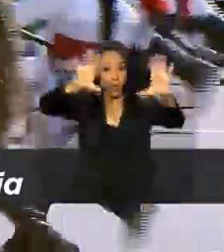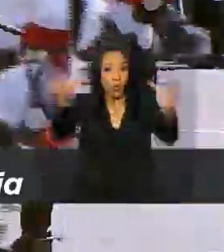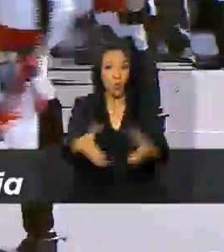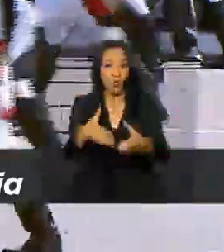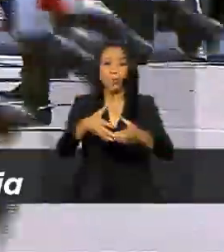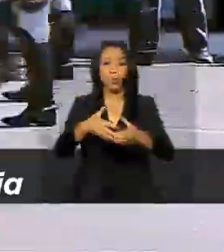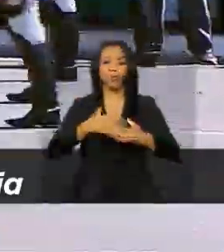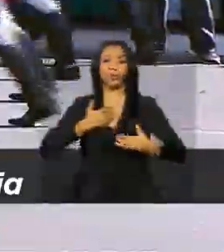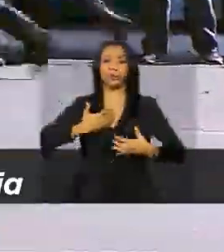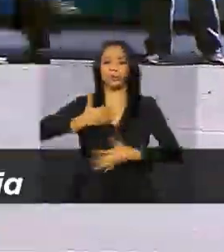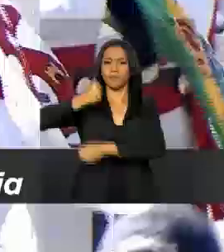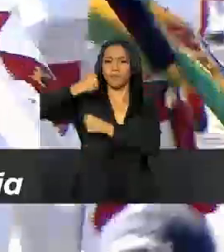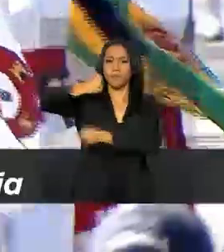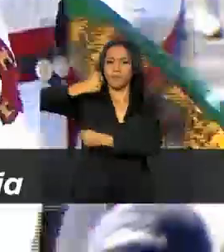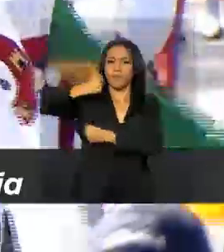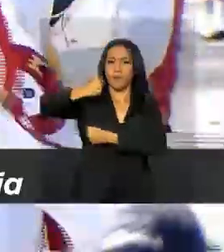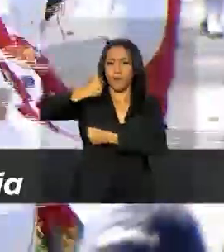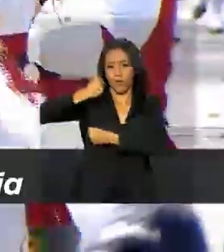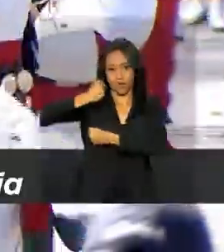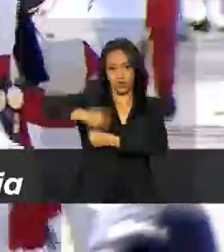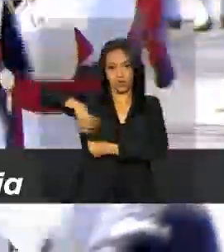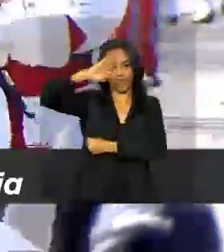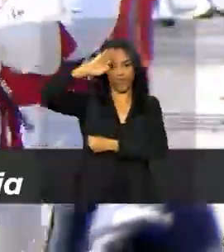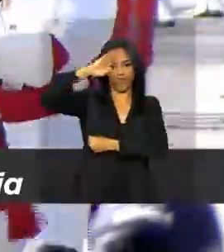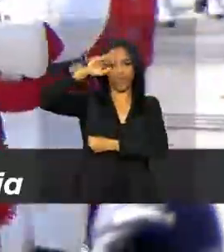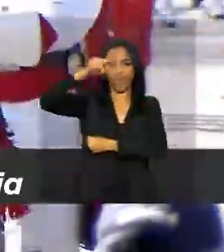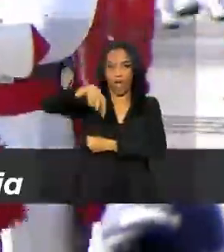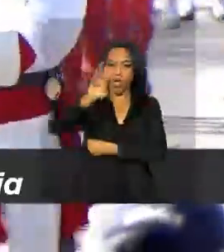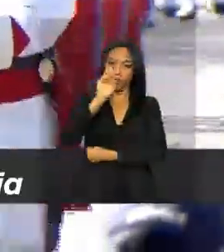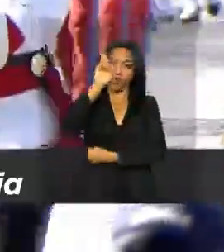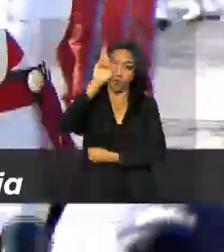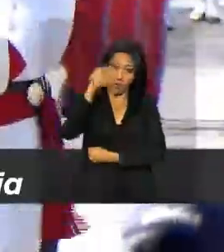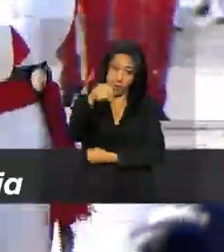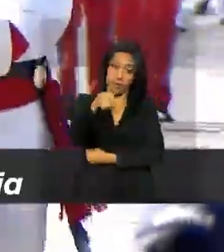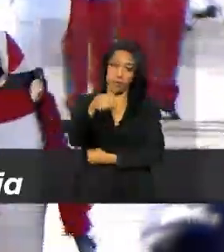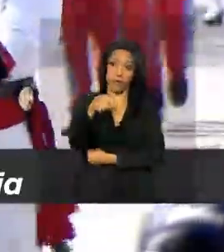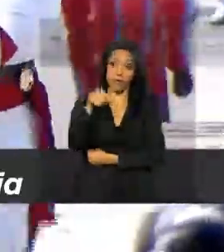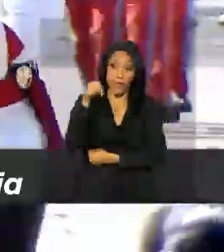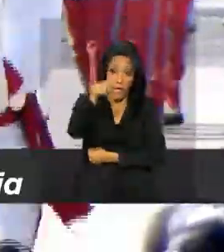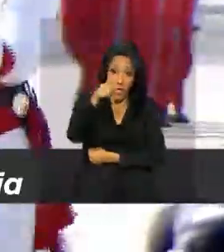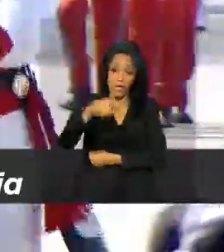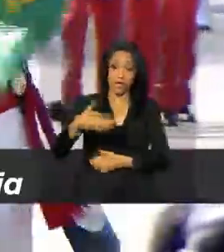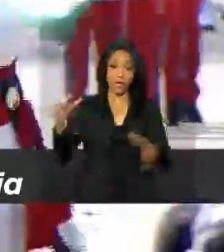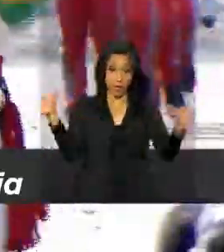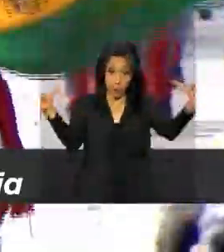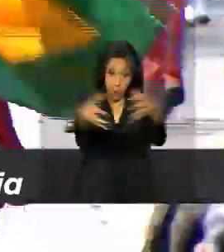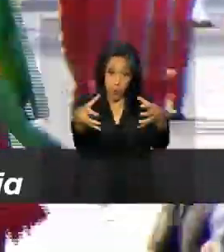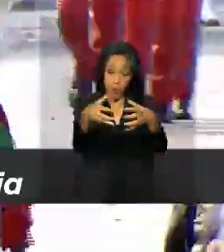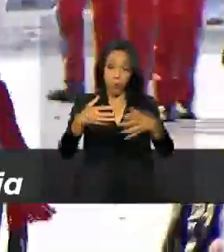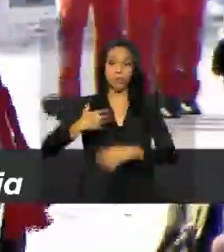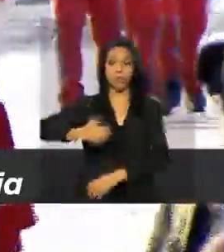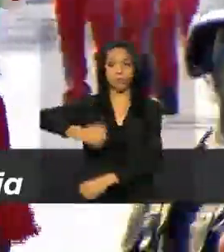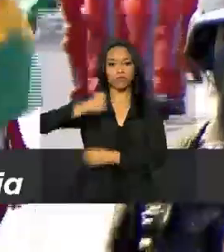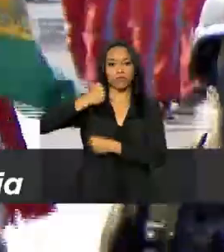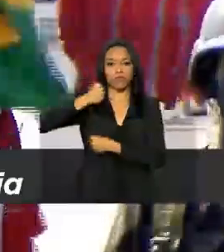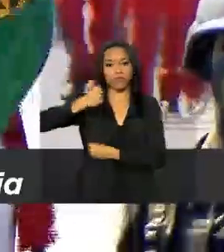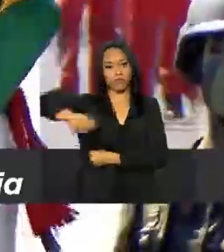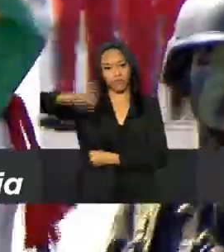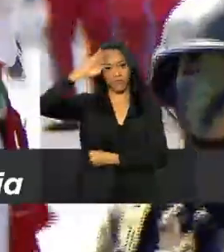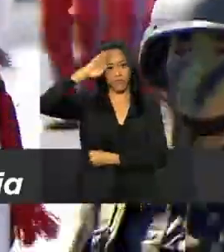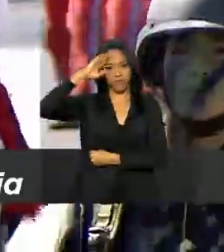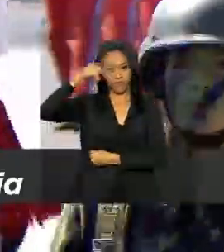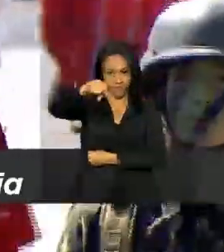Que é outro grupamento, não é? Que é esse aí que nós passou agora, sim, né? Esse batalhão da guarda-bandeira, nós temos ali